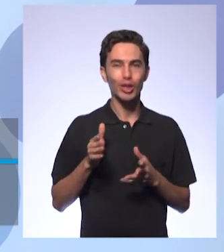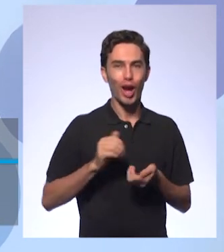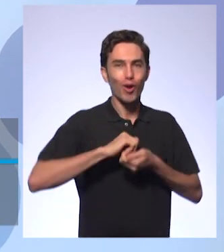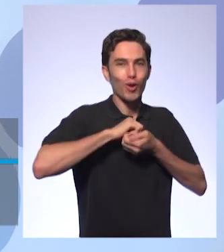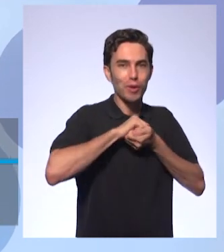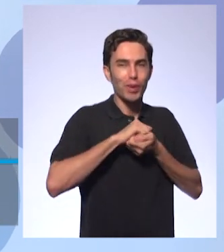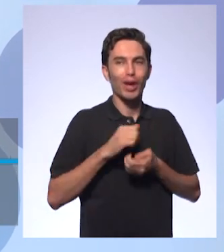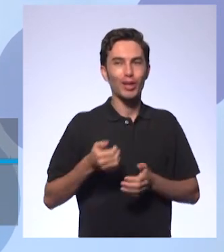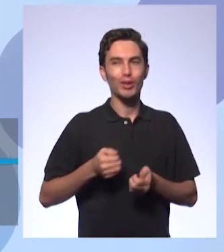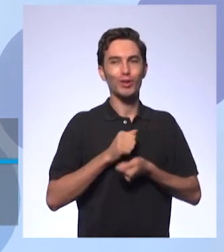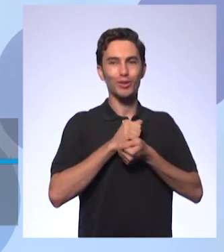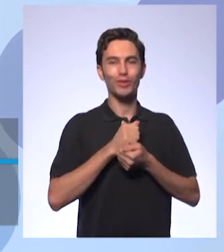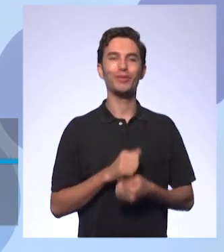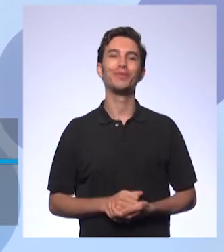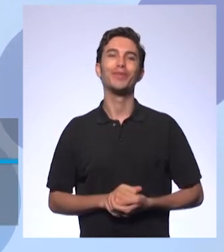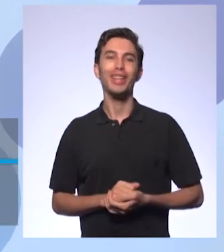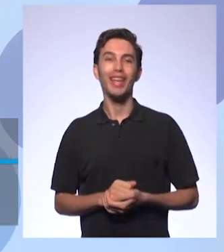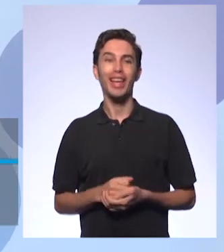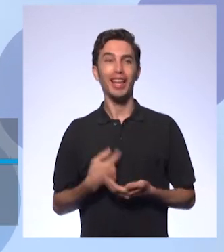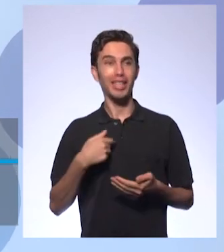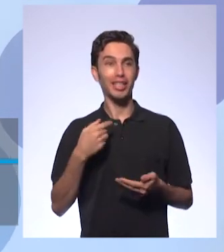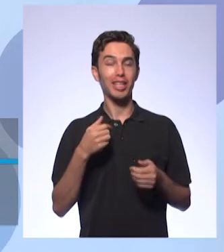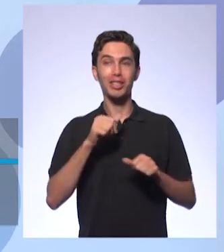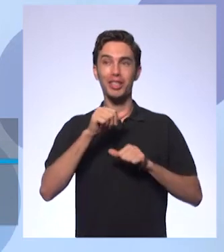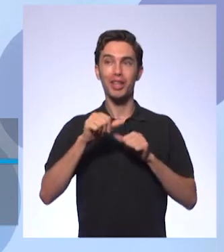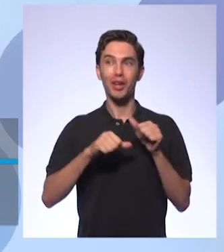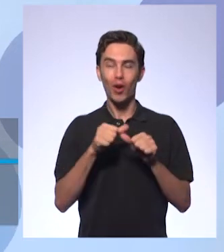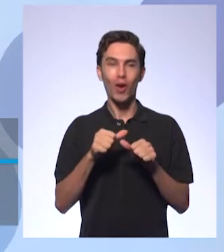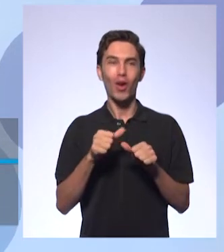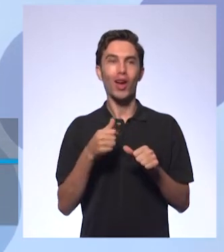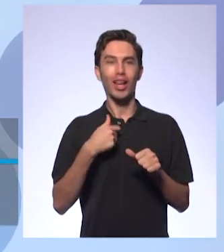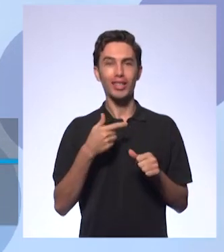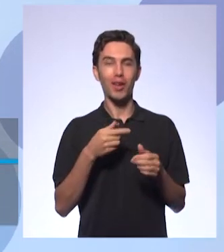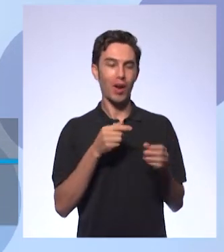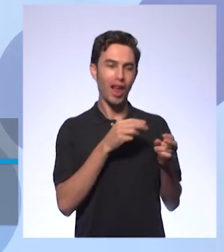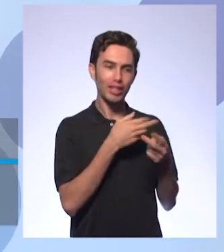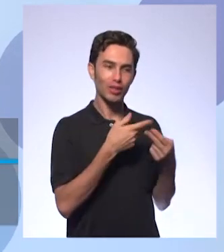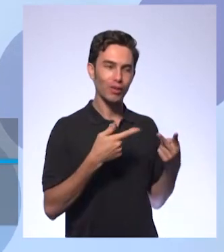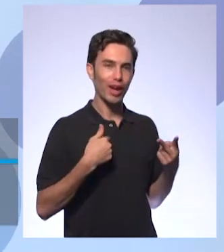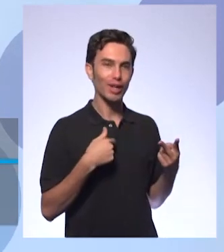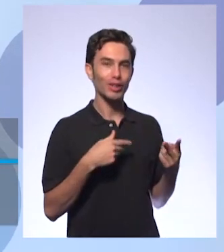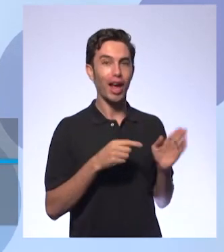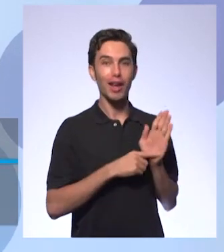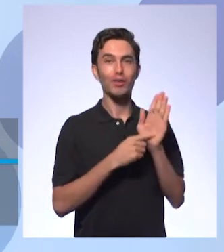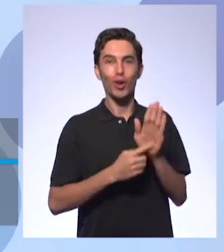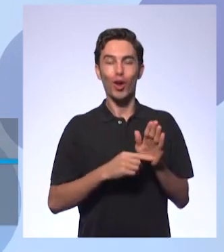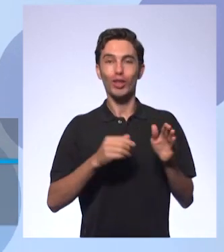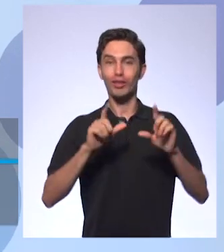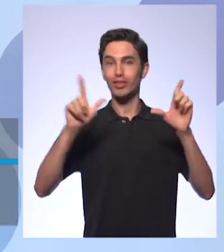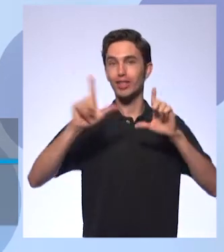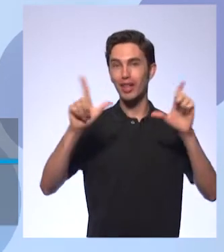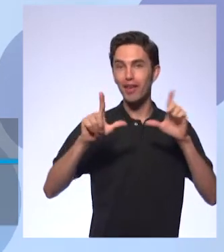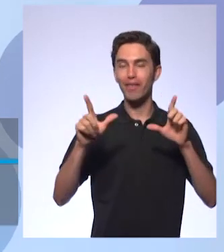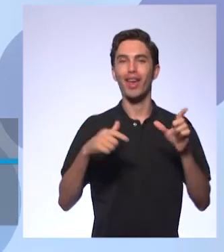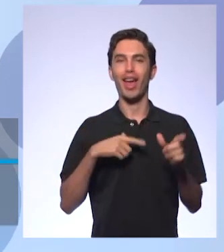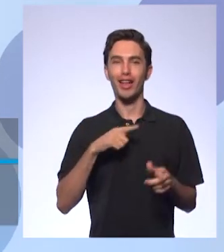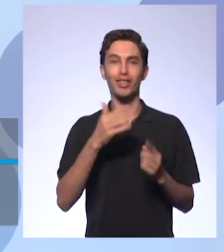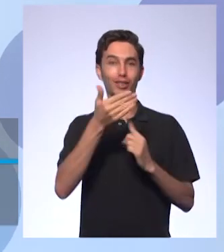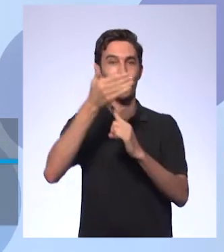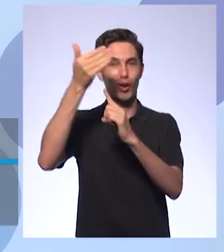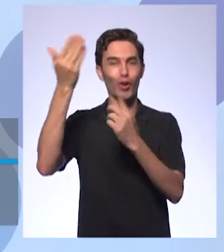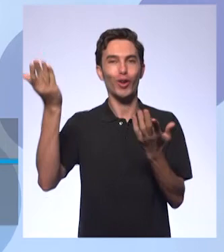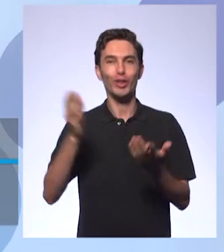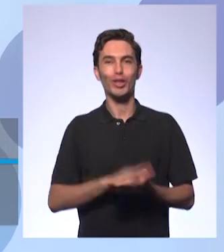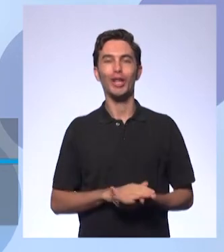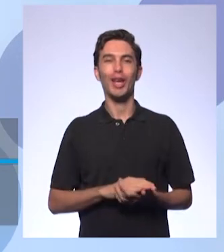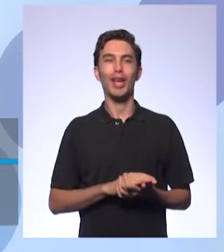transforma a situação de aprendizagem em um programa de TV, é isso aqui, né? Em aula online, aula virtual, né? Uma aula mediada por tecnologia. Então,